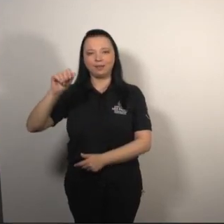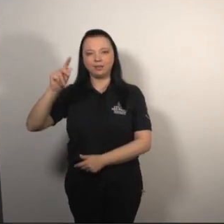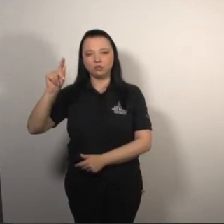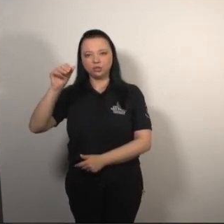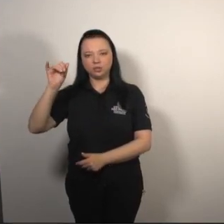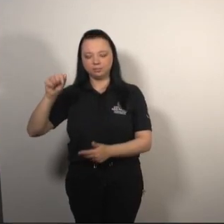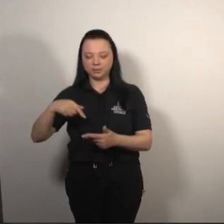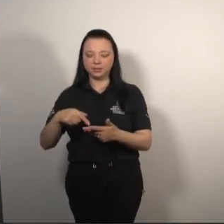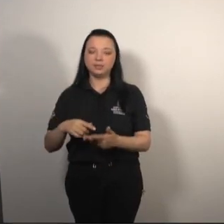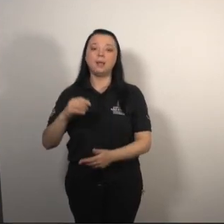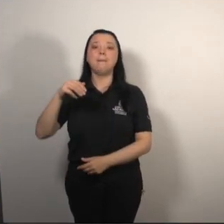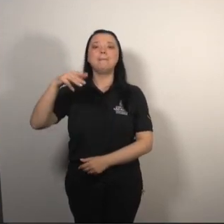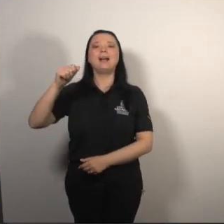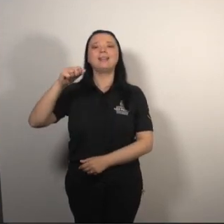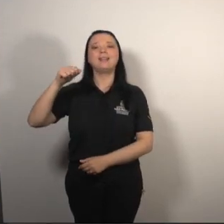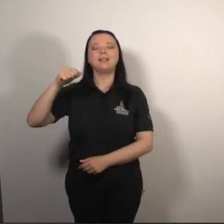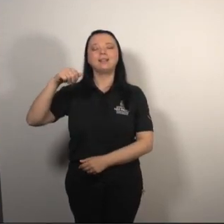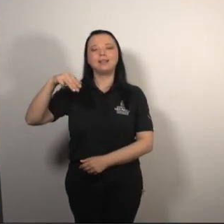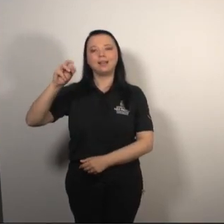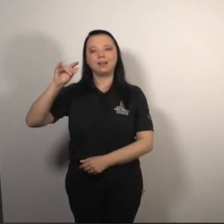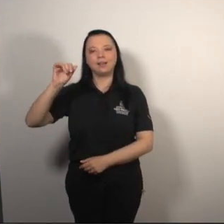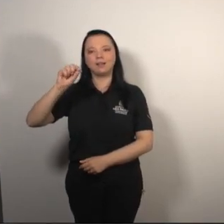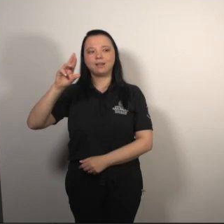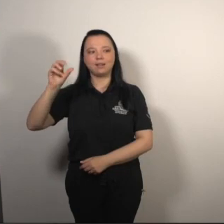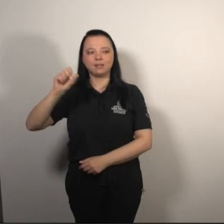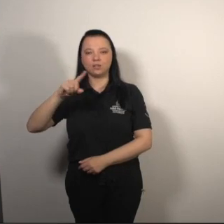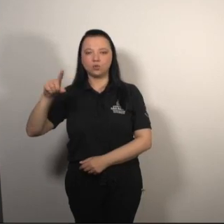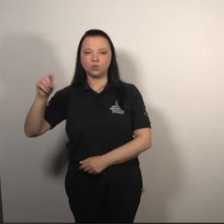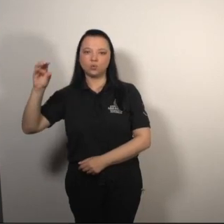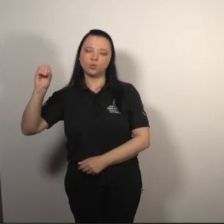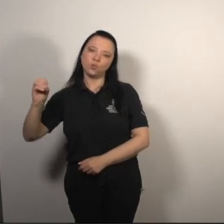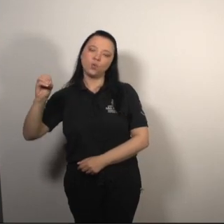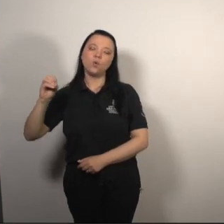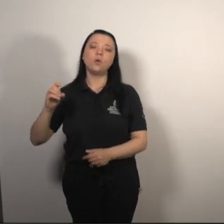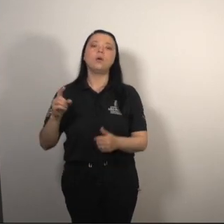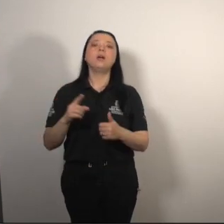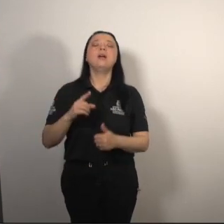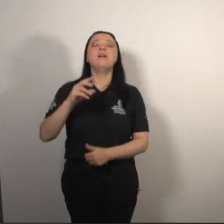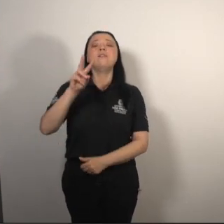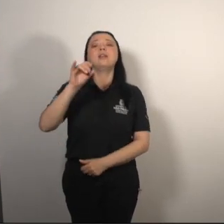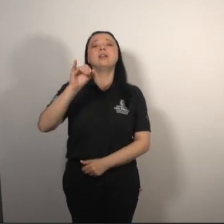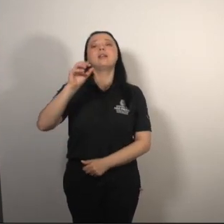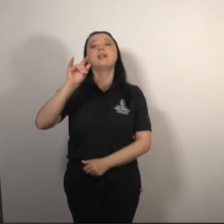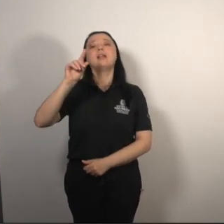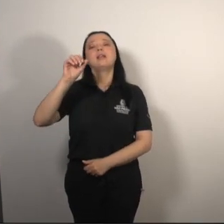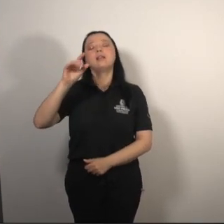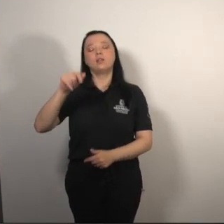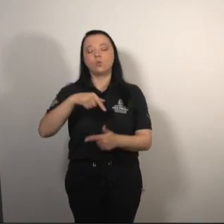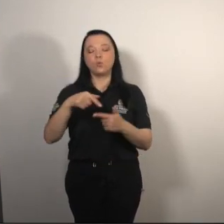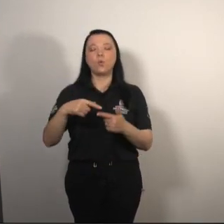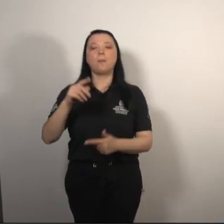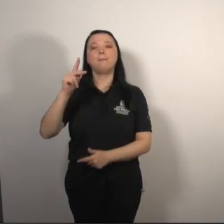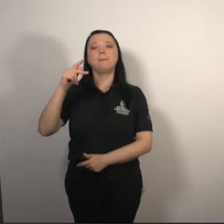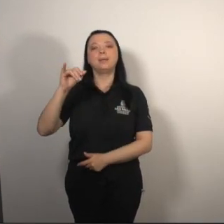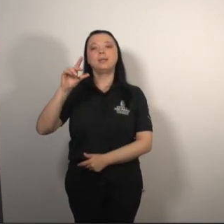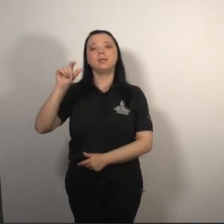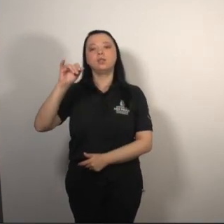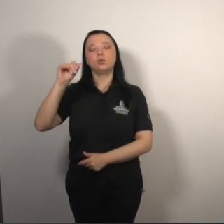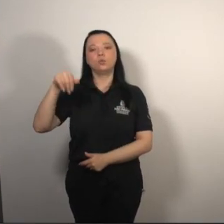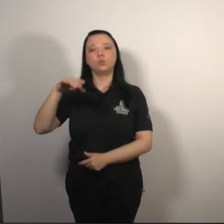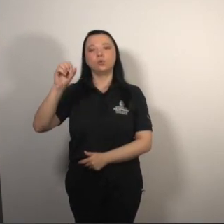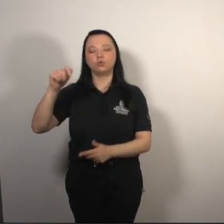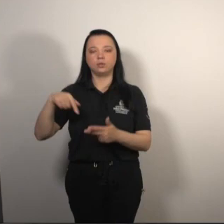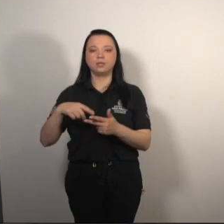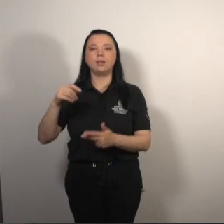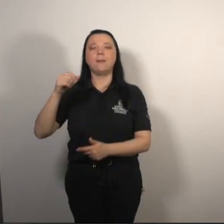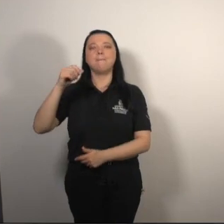Cecílio Matarazzo, João Julião da Costa Aguiar, Incinerador Vergueiro, Dr. Plínio de Queiroz, Brigadeiro Luiz Antônio,